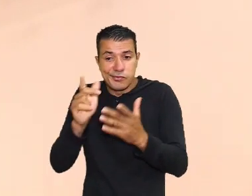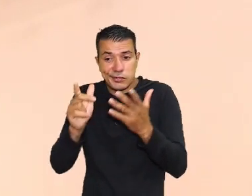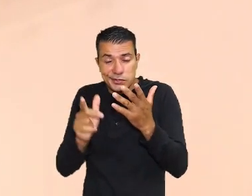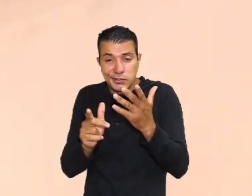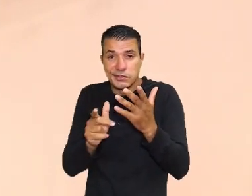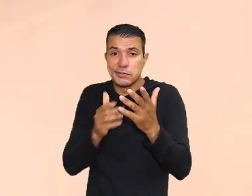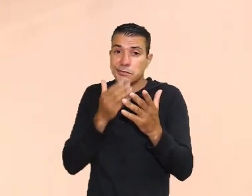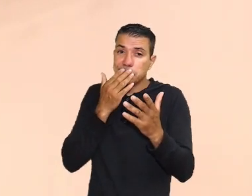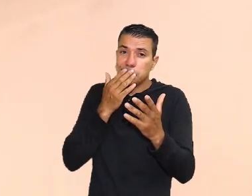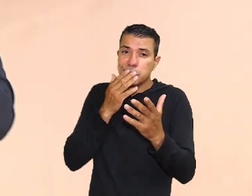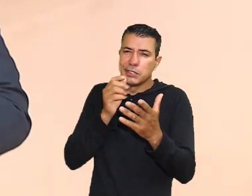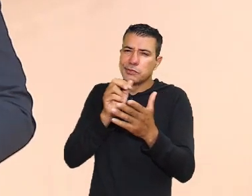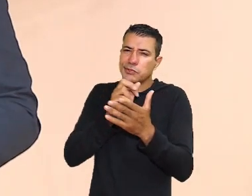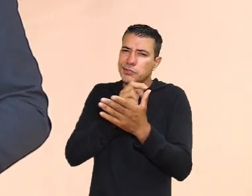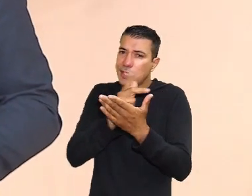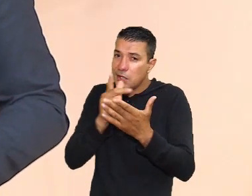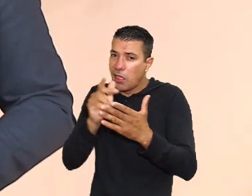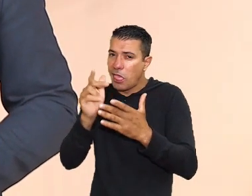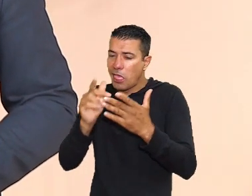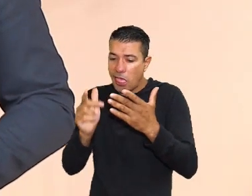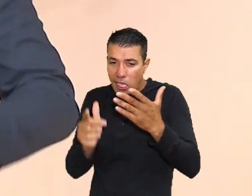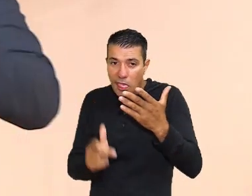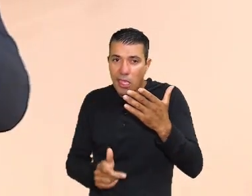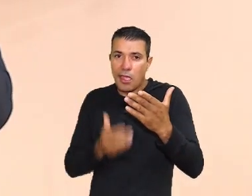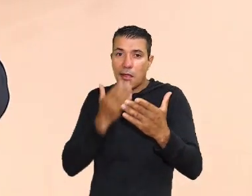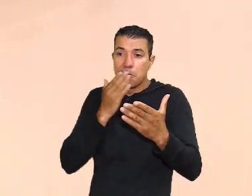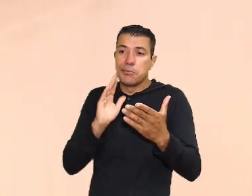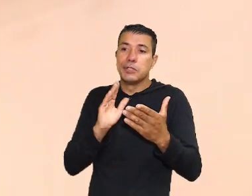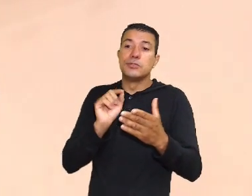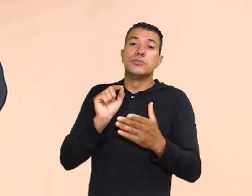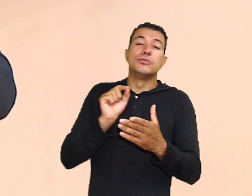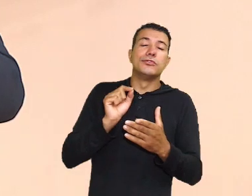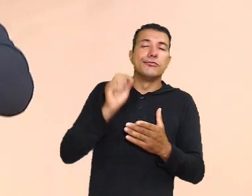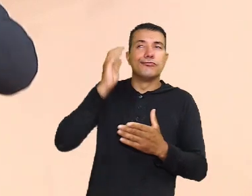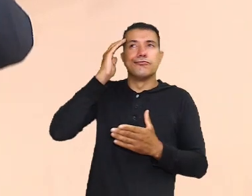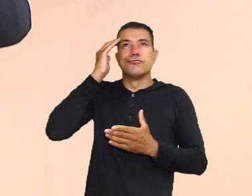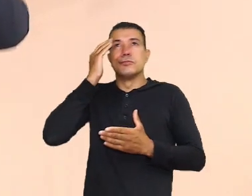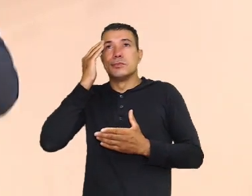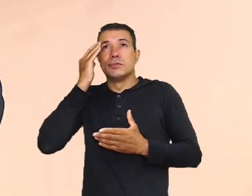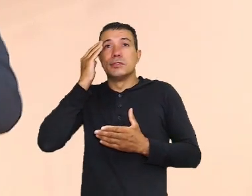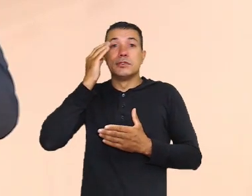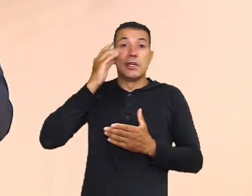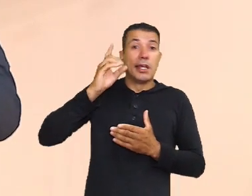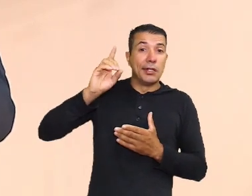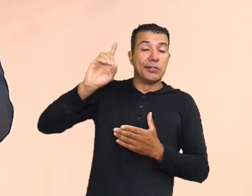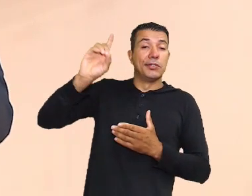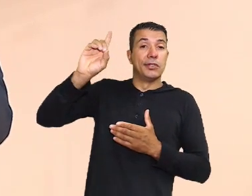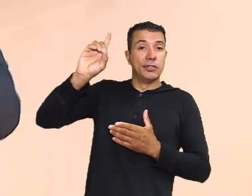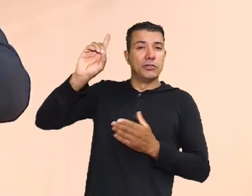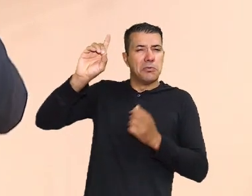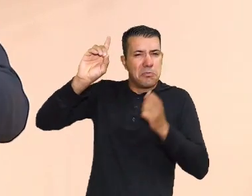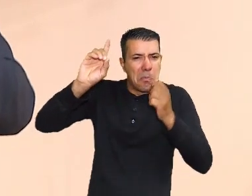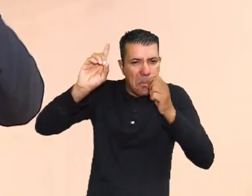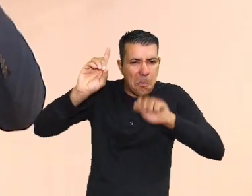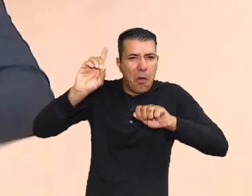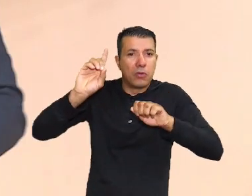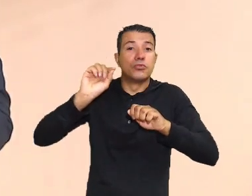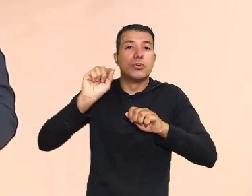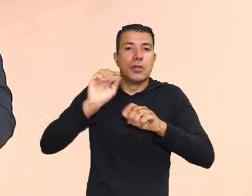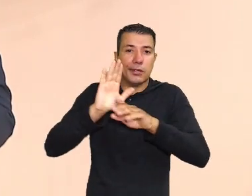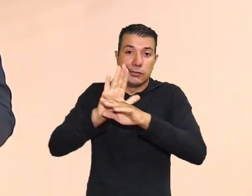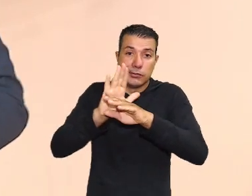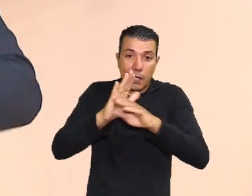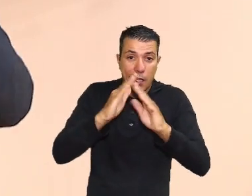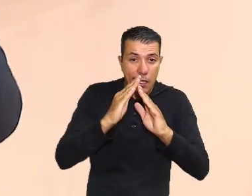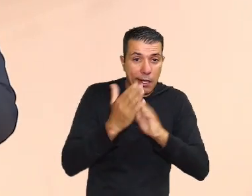aqueles pedidos que as pessoas têm feito, no entendimento de que é Deus quem pode ajudar a sua